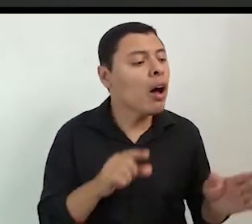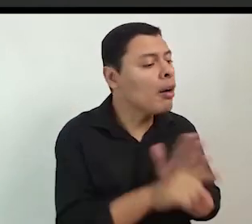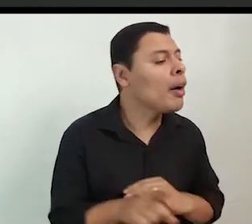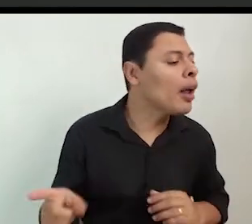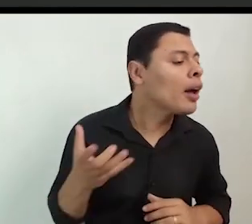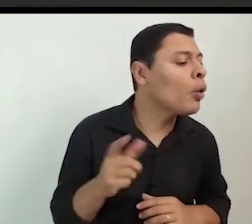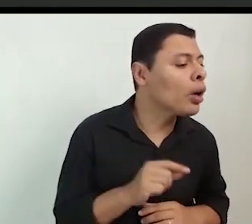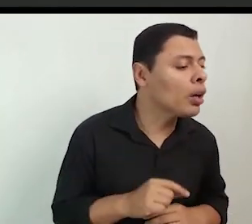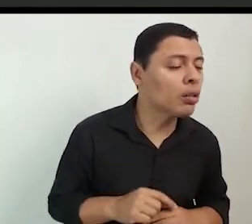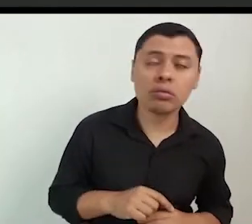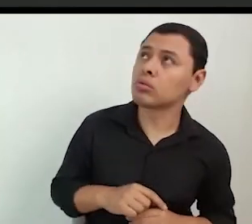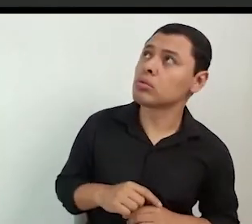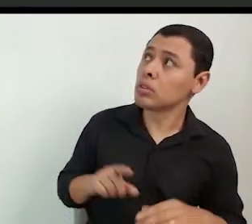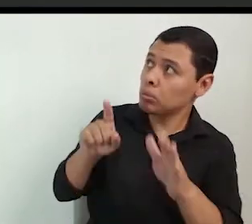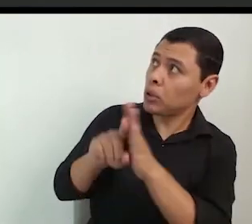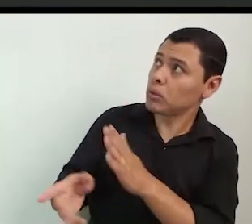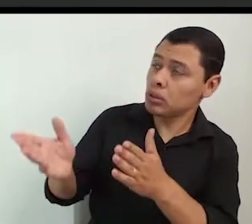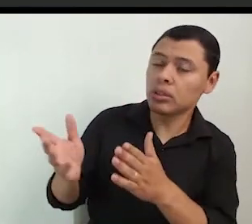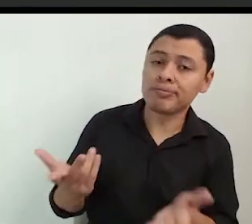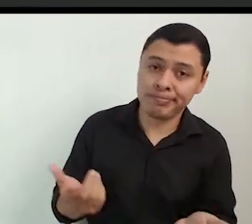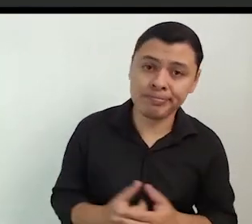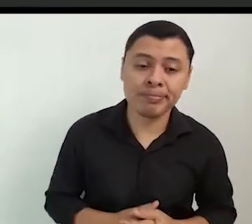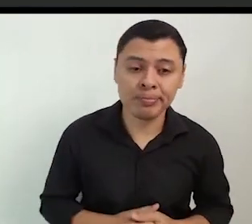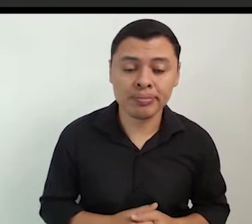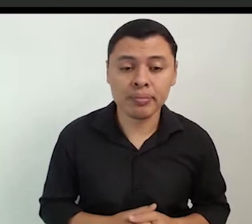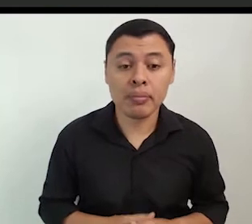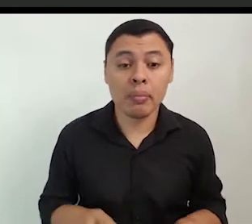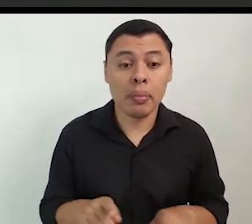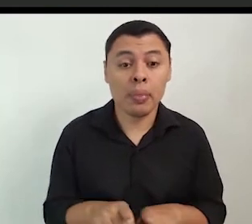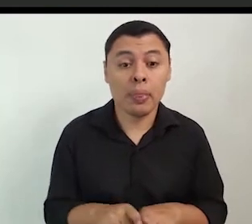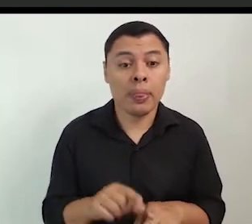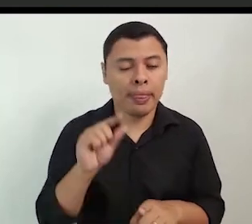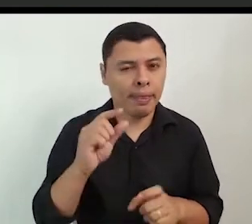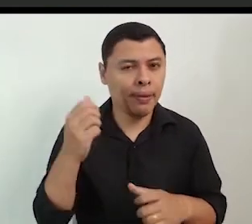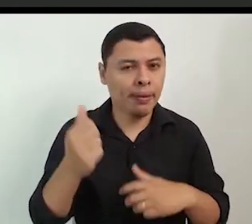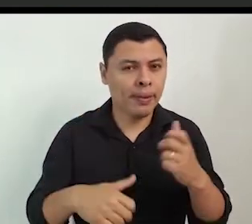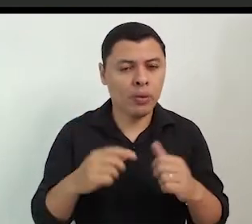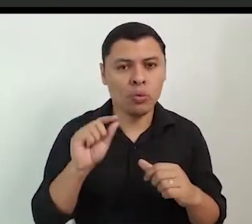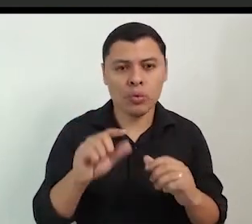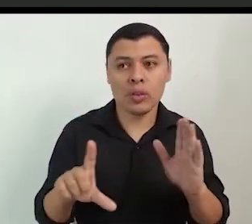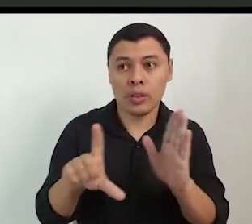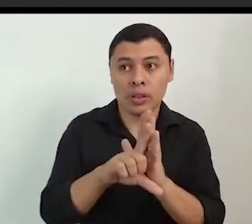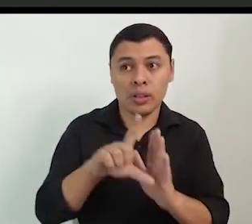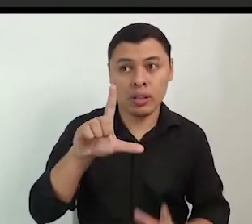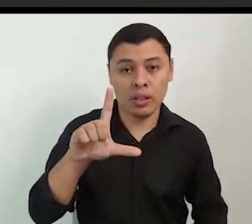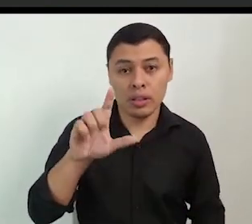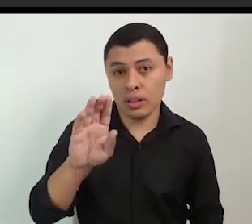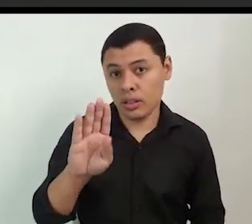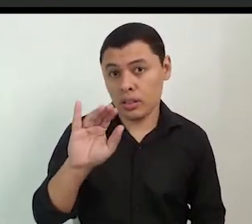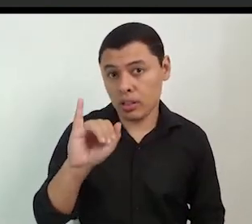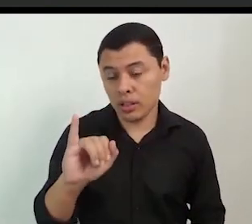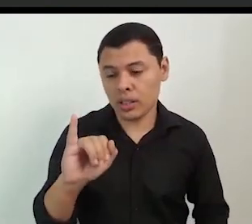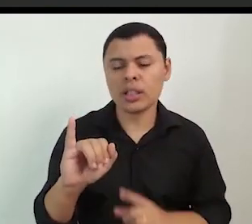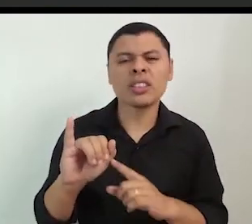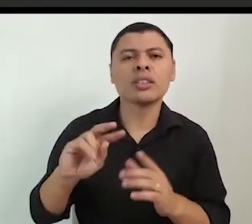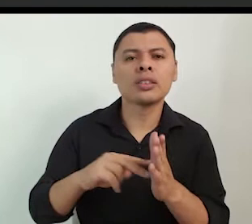de capacitismo. E aqui, só falando um pouquinho mais da LBI, que é a Lei Brasileira de Inclusão, que